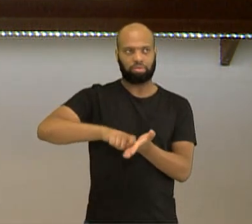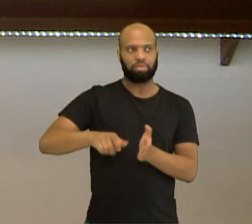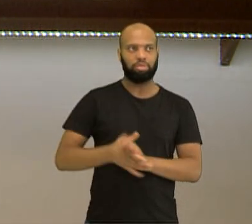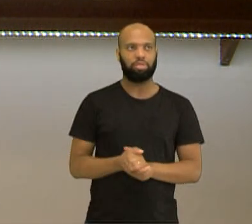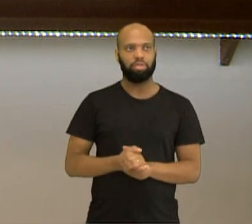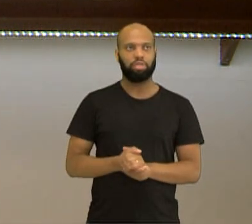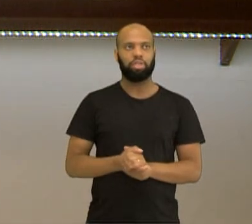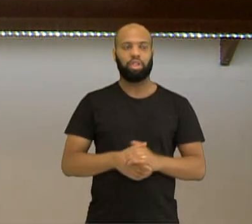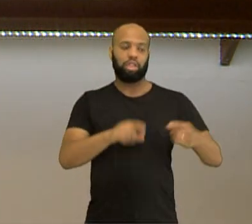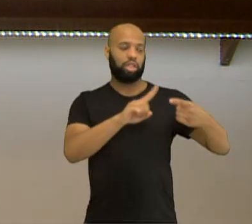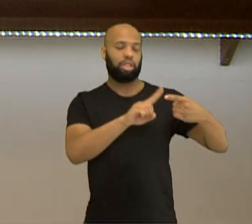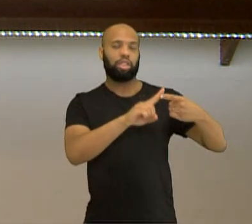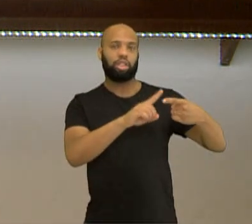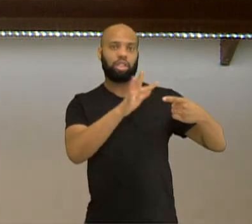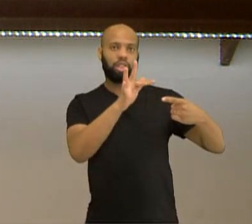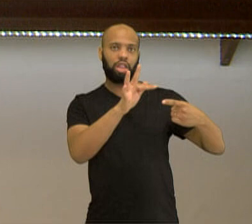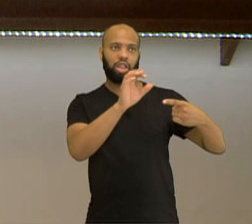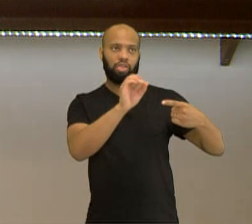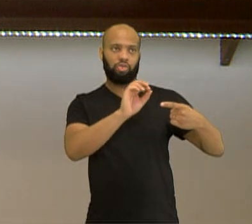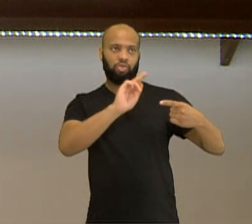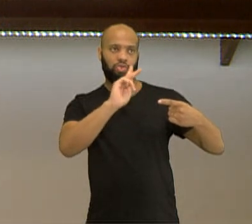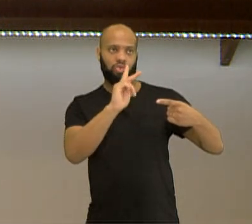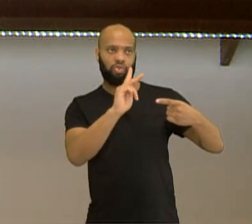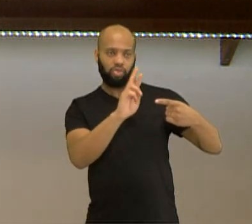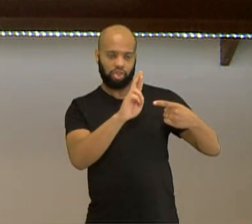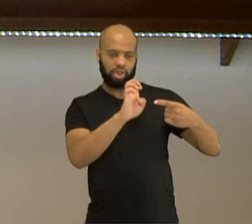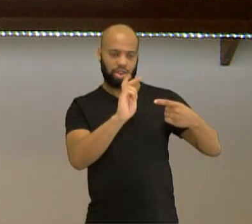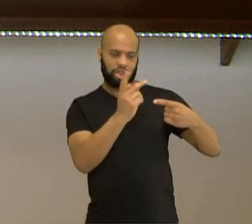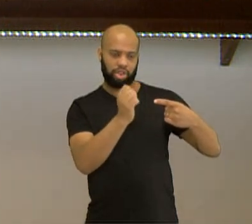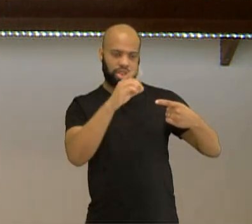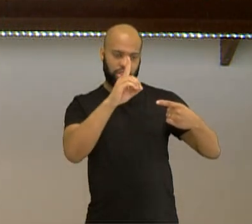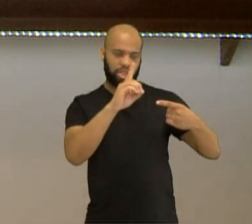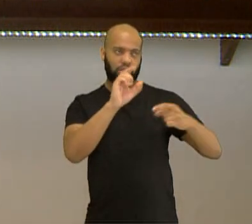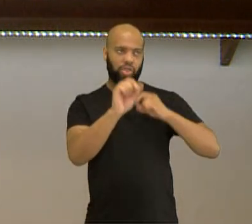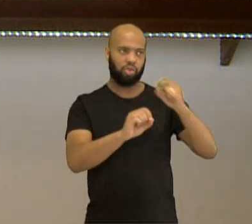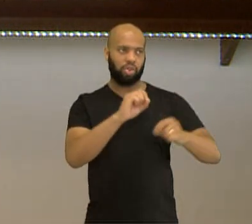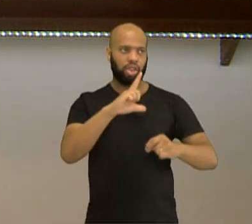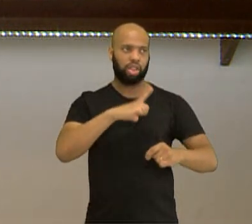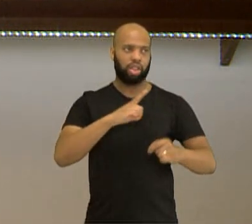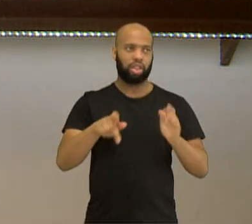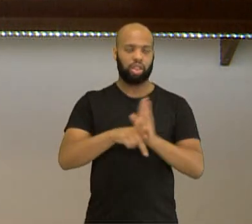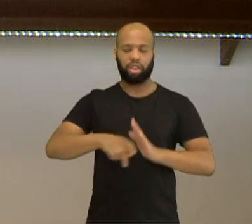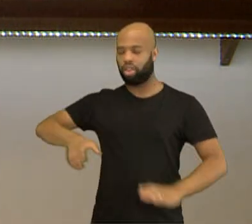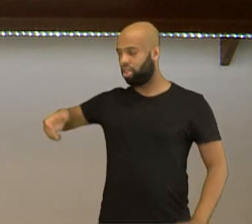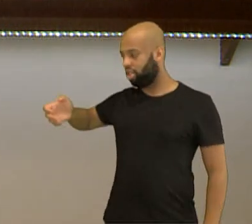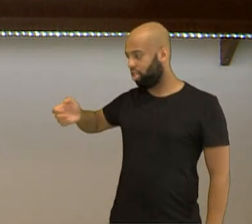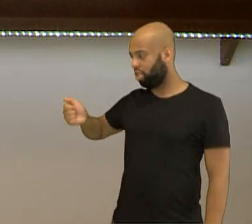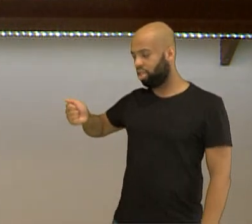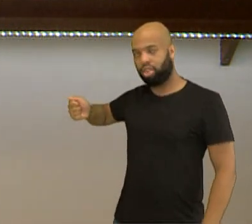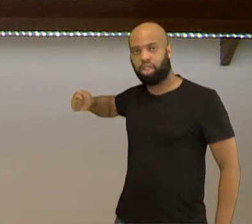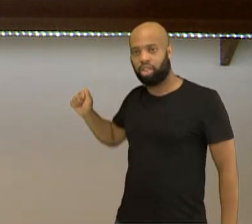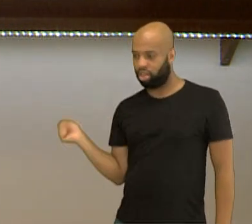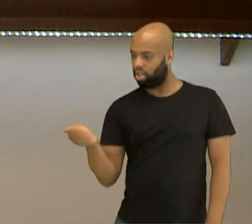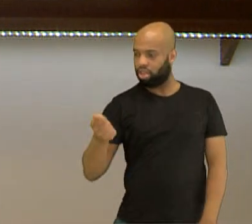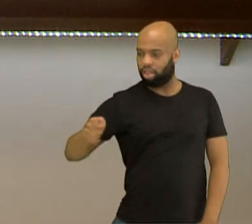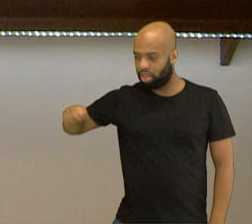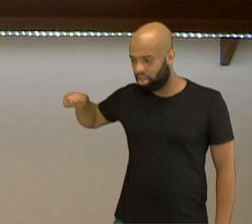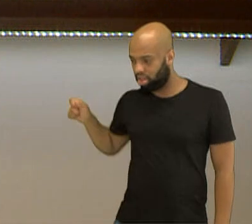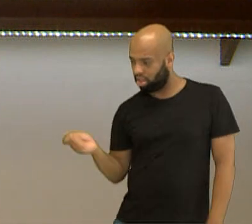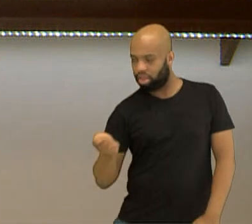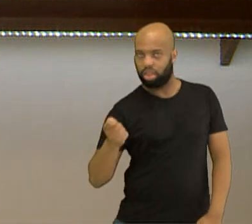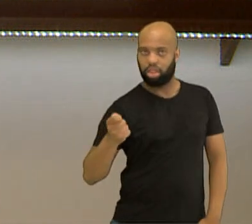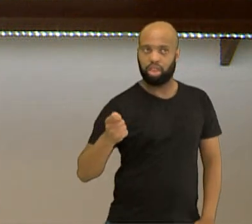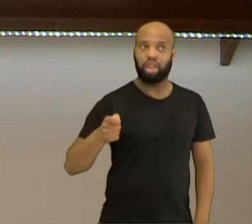O forehand, como vocês estão vendo aqui na figura, ele tá pro lado direito, então o meu forehand vai ser do lado direito. Quem